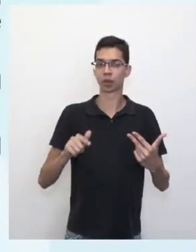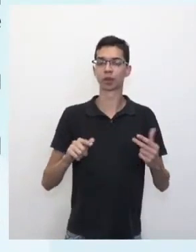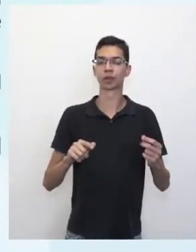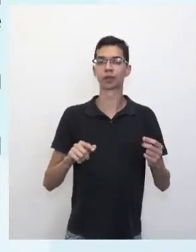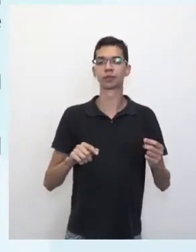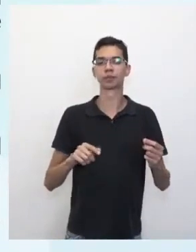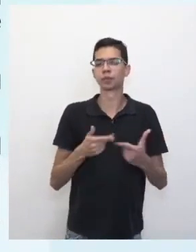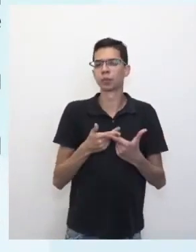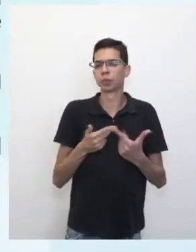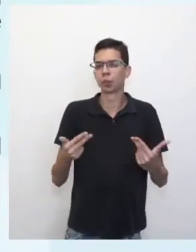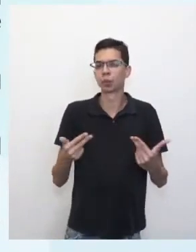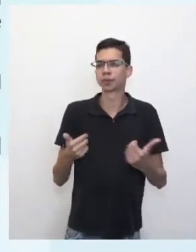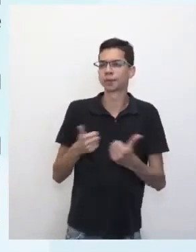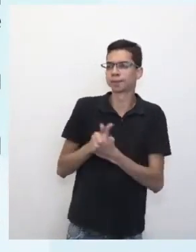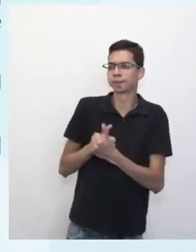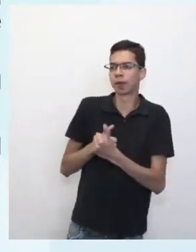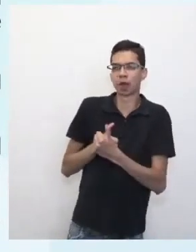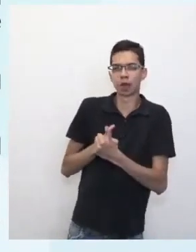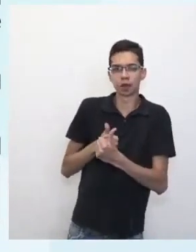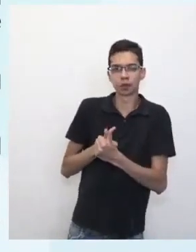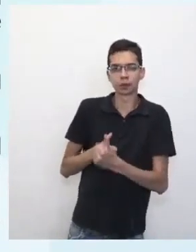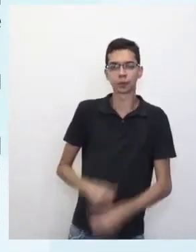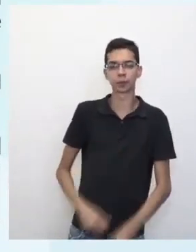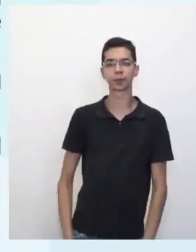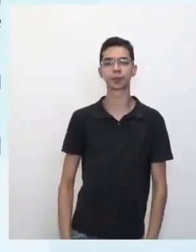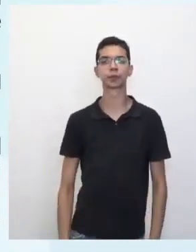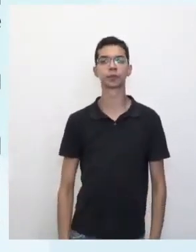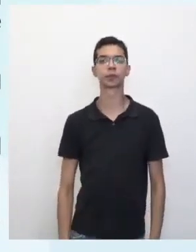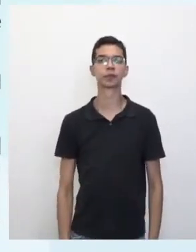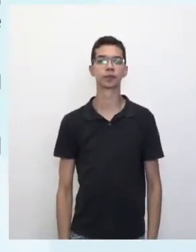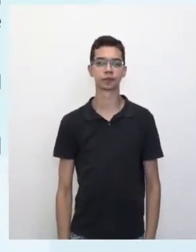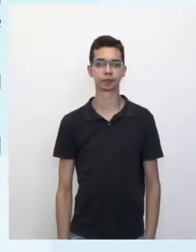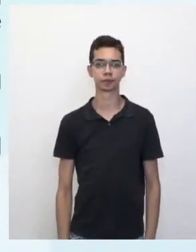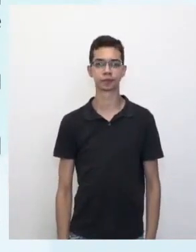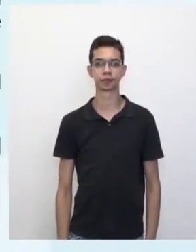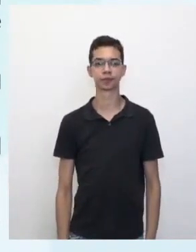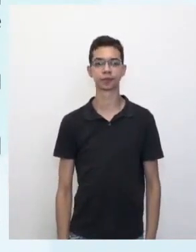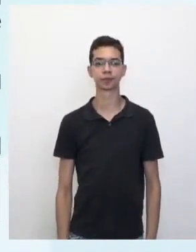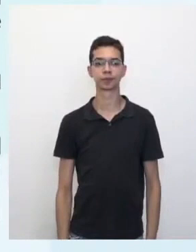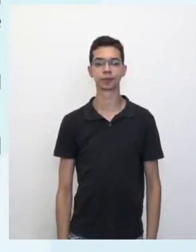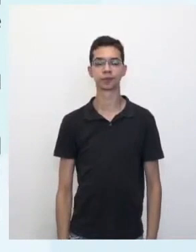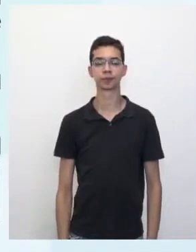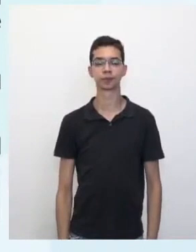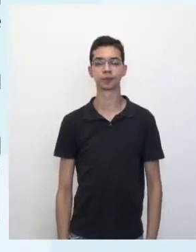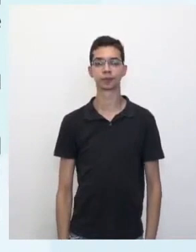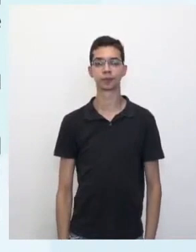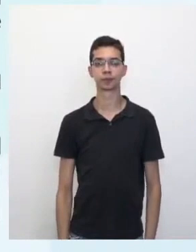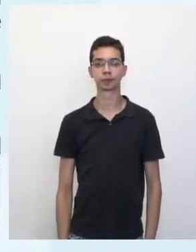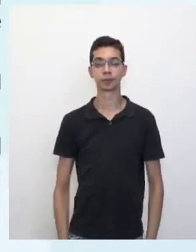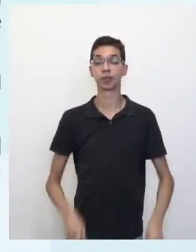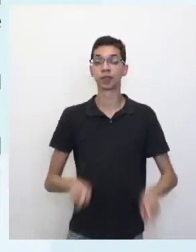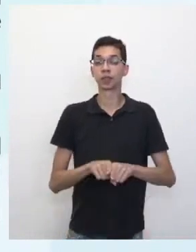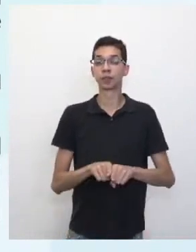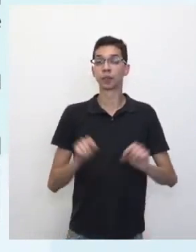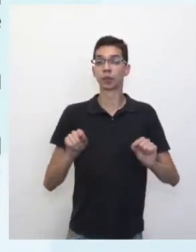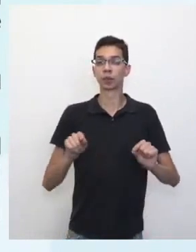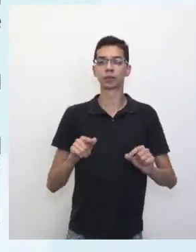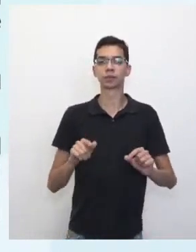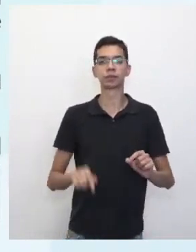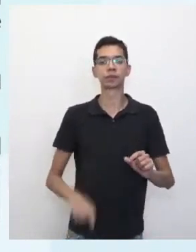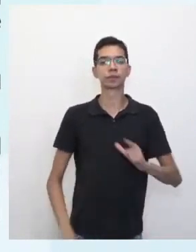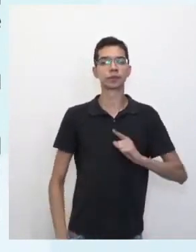that its mysterious presence filled him with a solemn dread. E que sua presença misteriosa o encheu